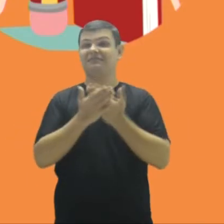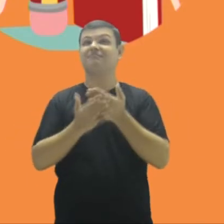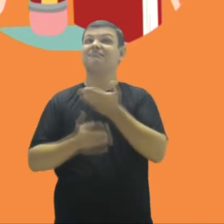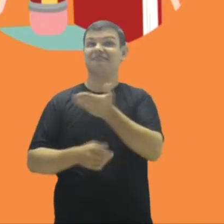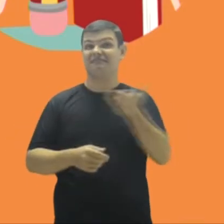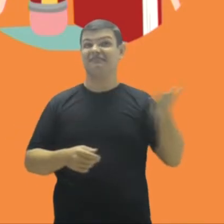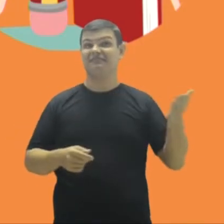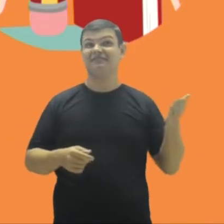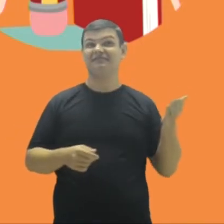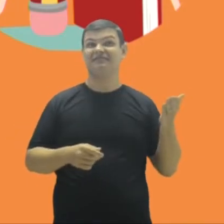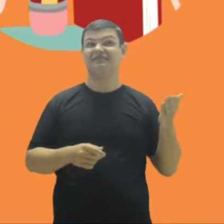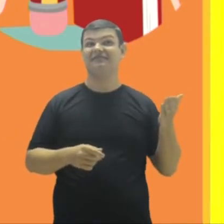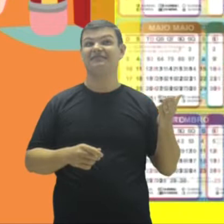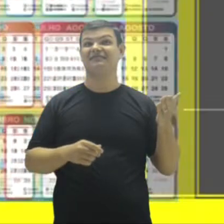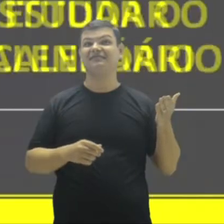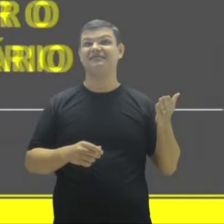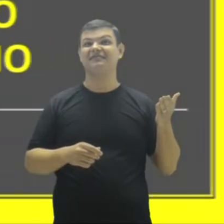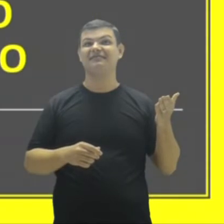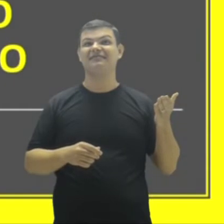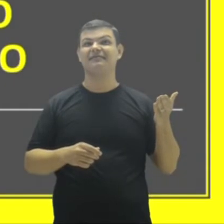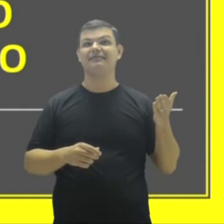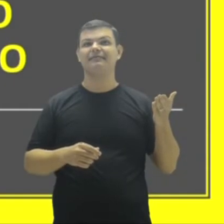iremos